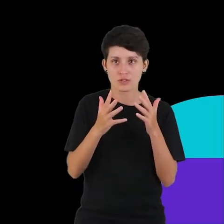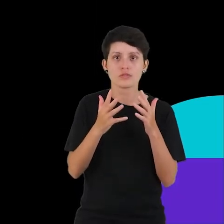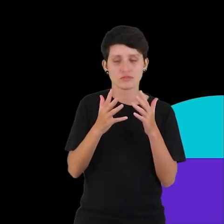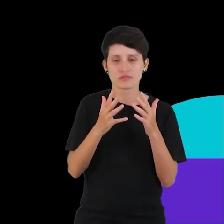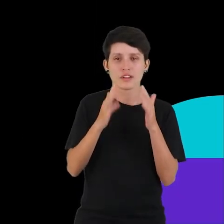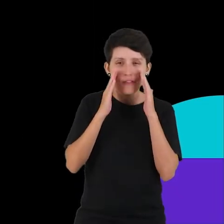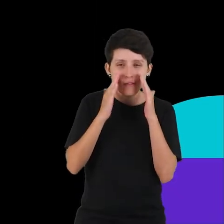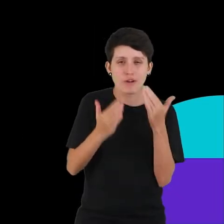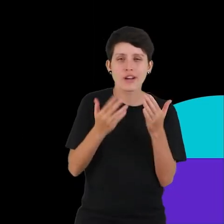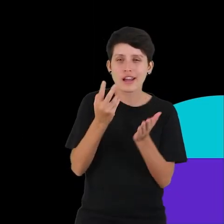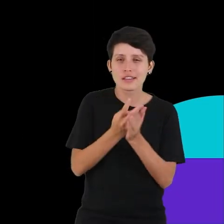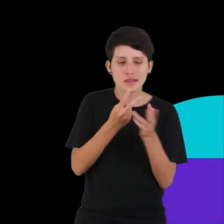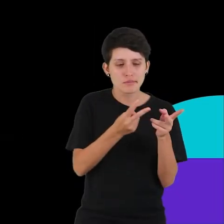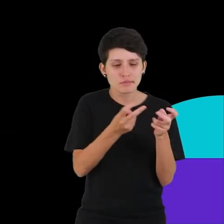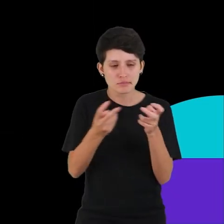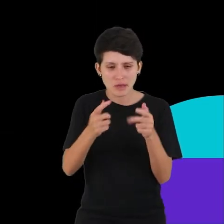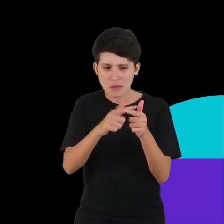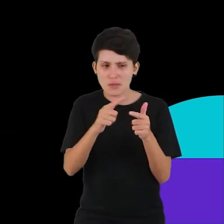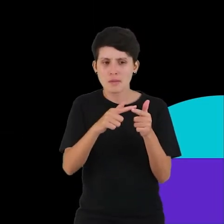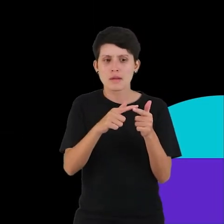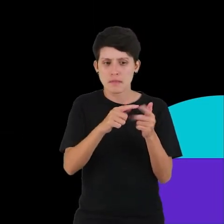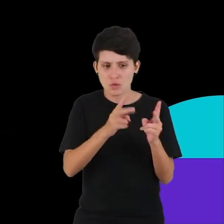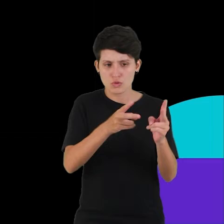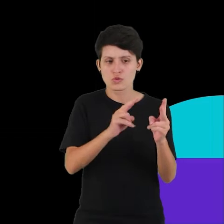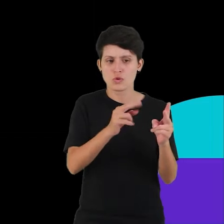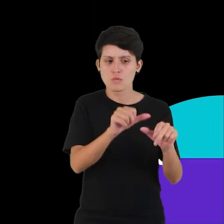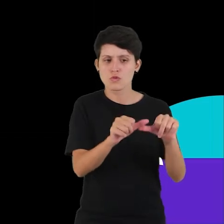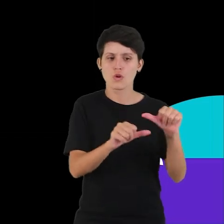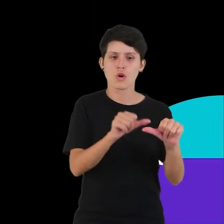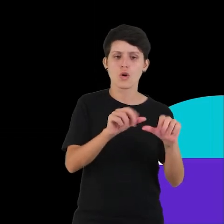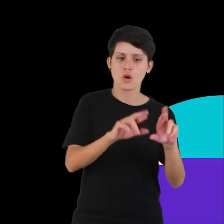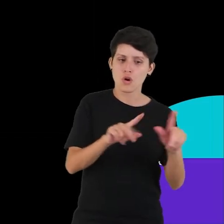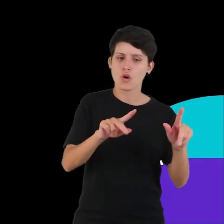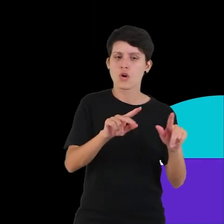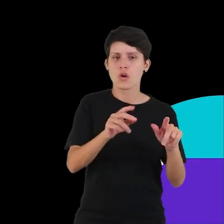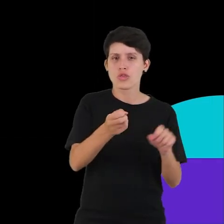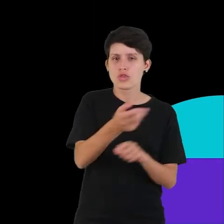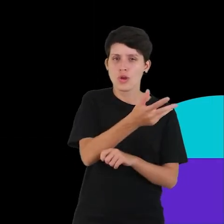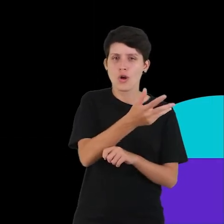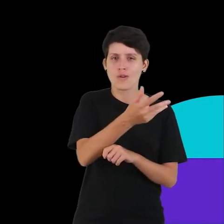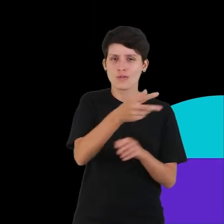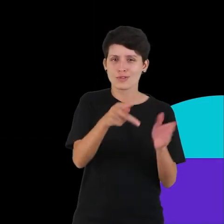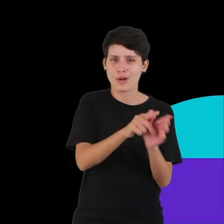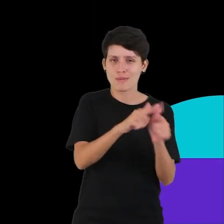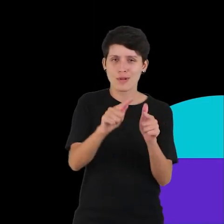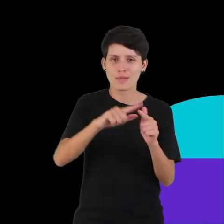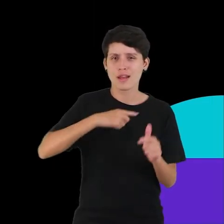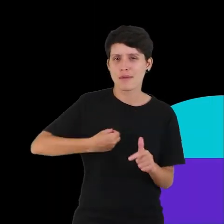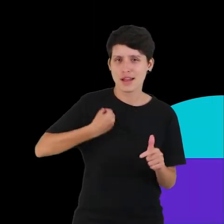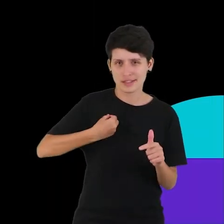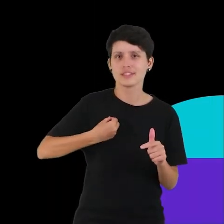sempre observando se esse problema está evoluindo, como que ele está evoluindo, né, quais são as novas facetas que estão surgindo, porque isso ajuda a gente a